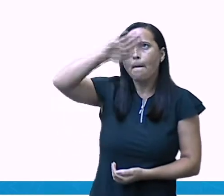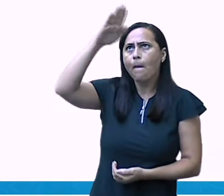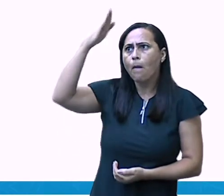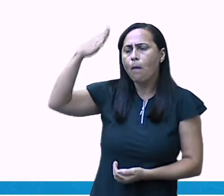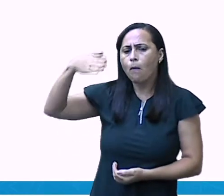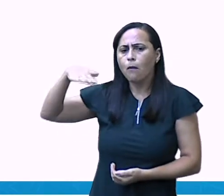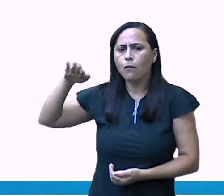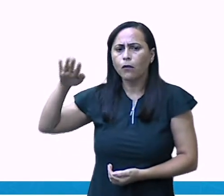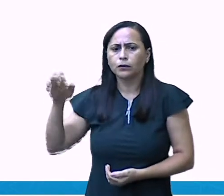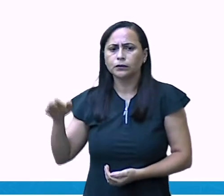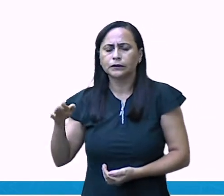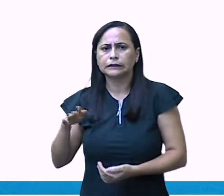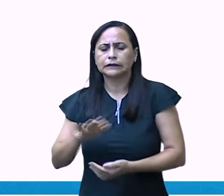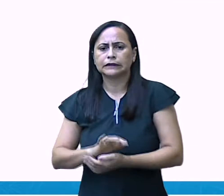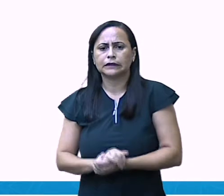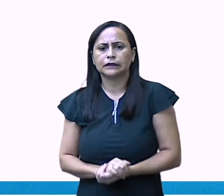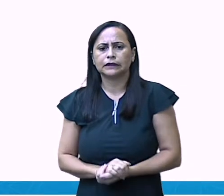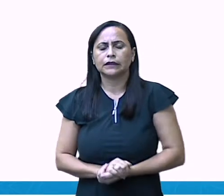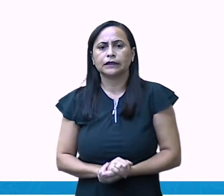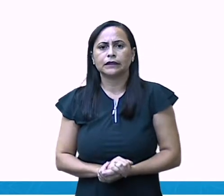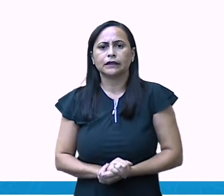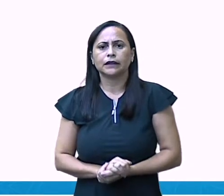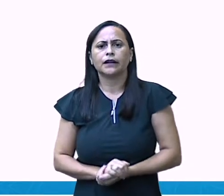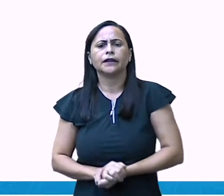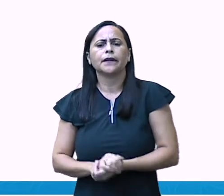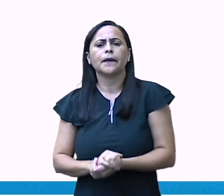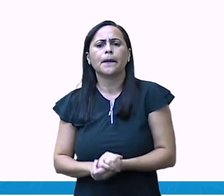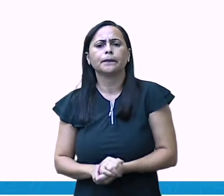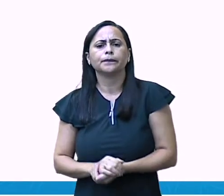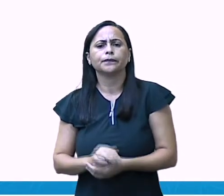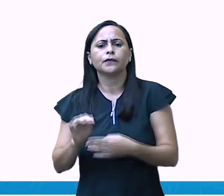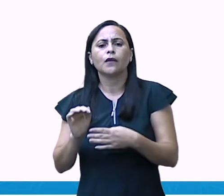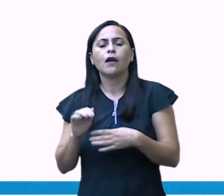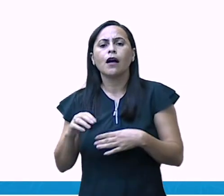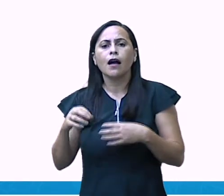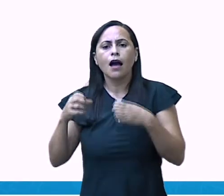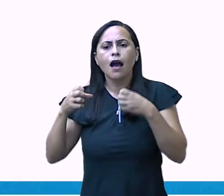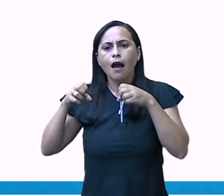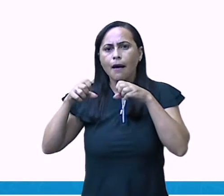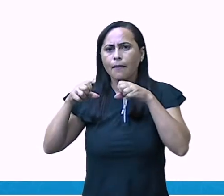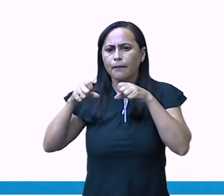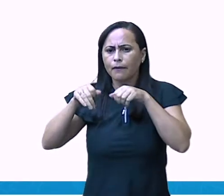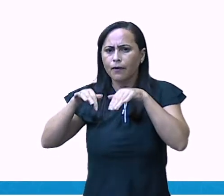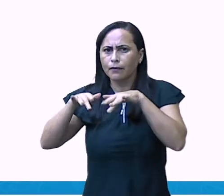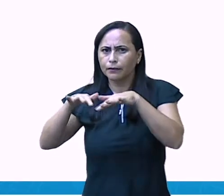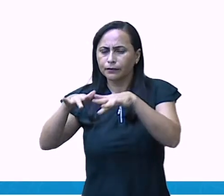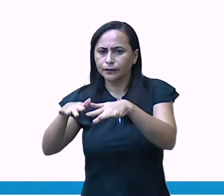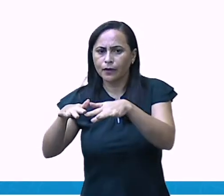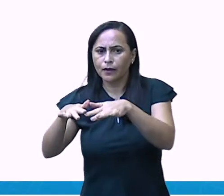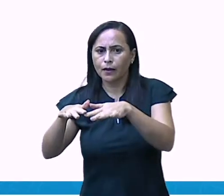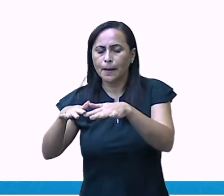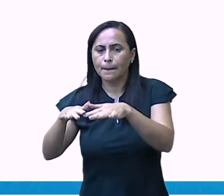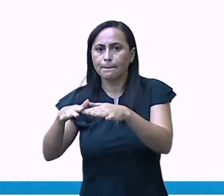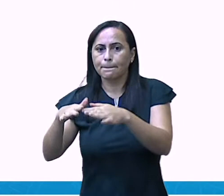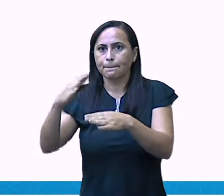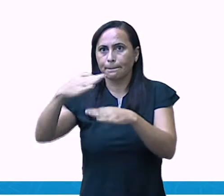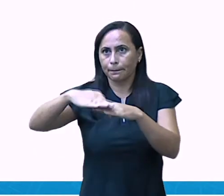para a planície, mas que as planícies, elas não liberam partículas para o